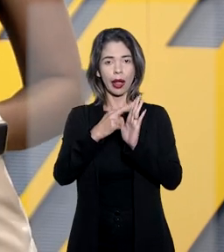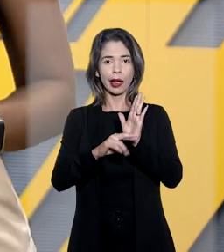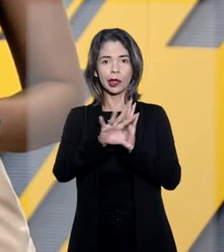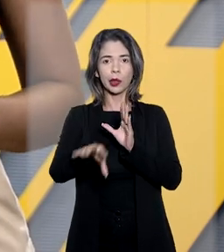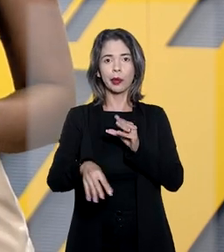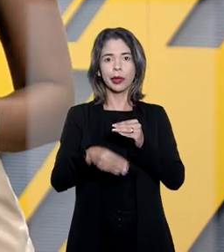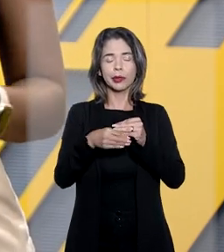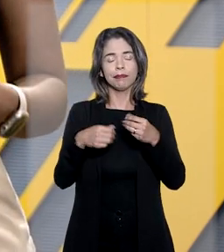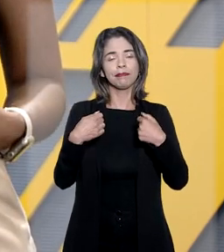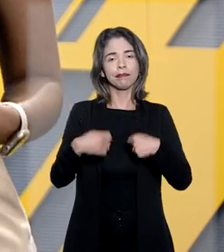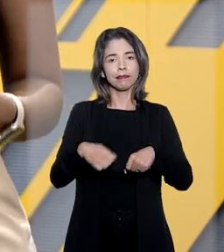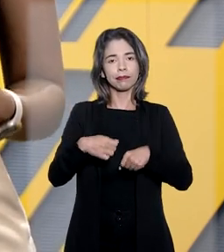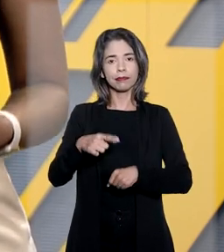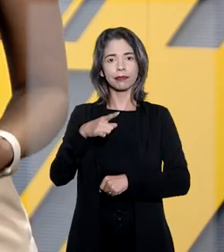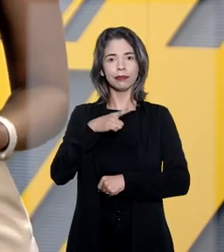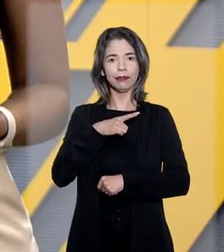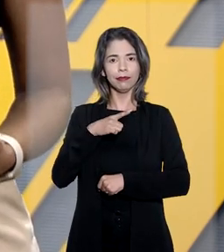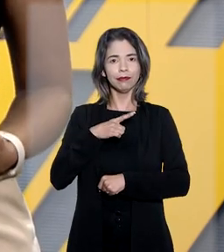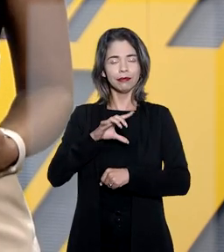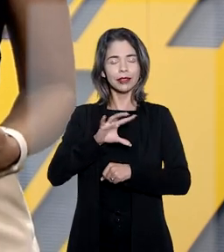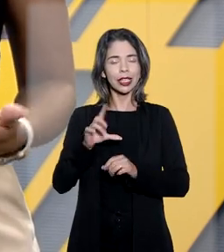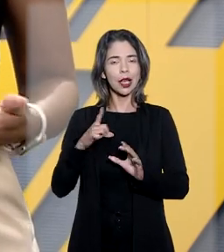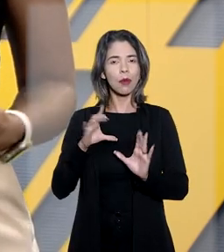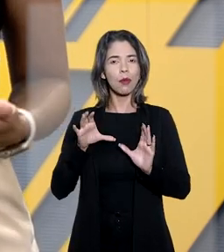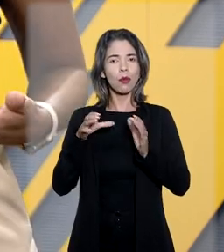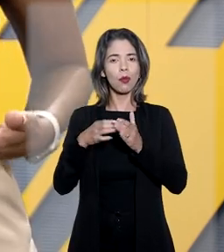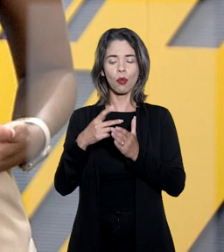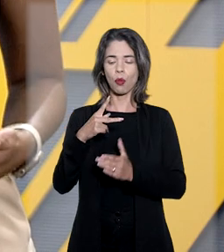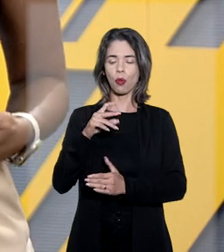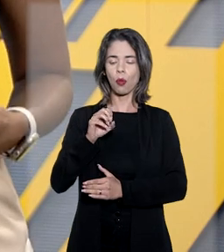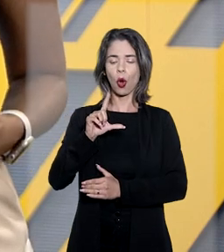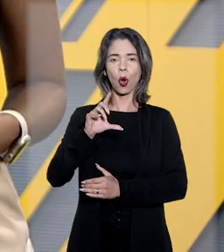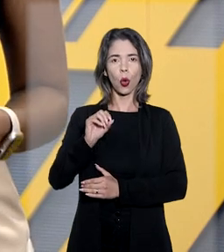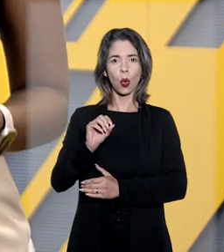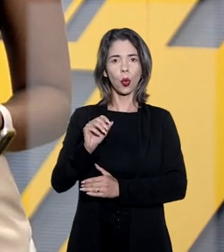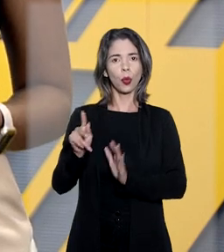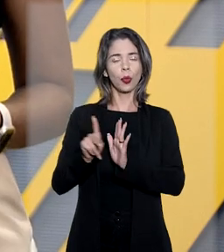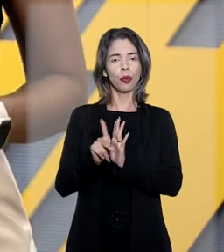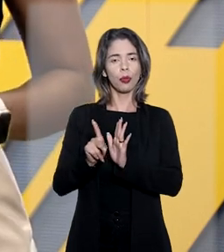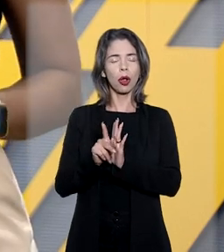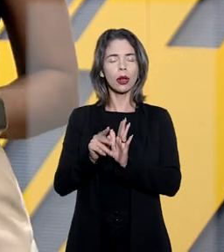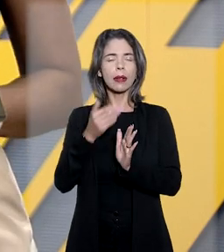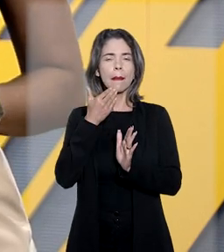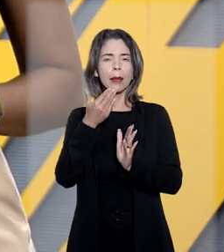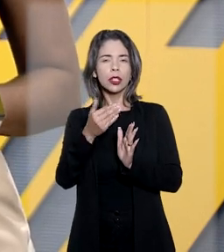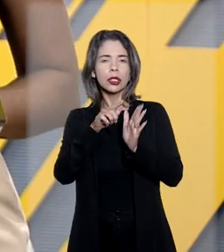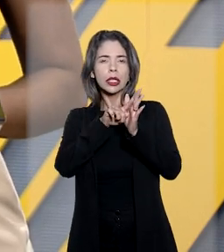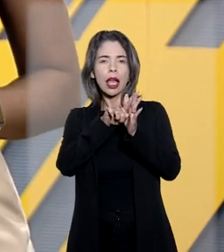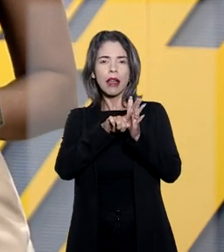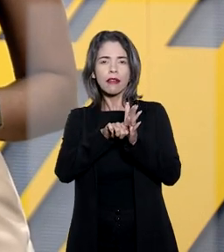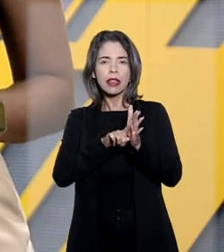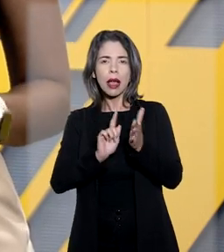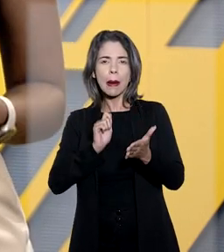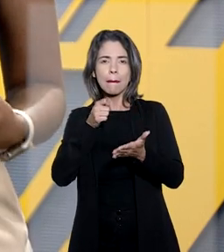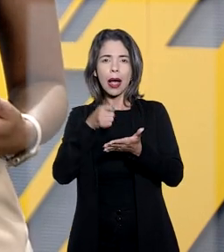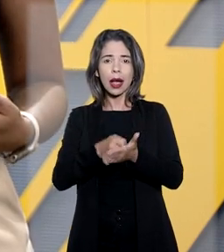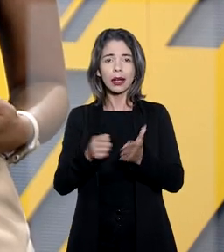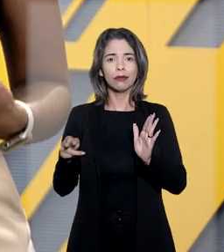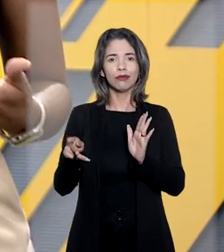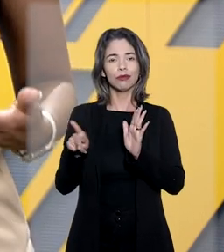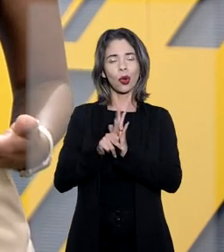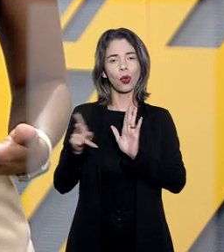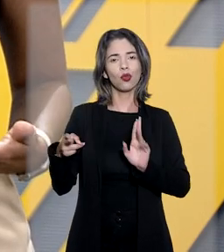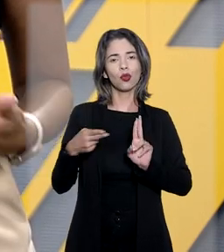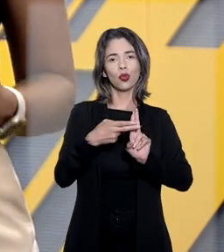regime complementar devem necessariamente compor o polo passivo de ação que pede revisão de pagamentos do